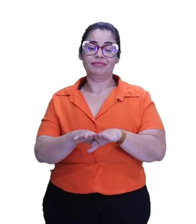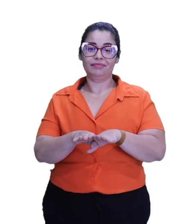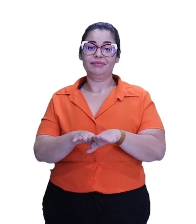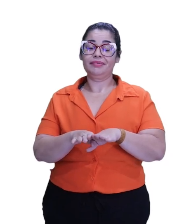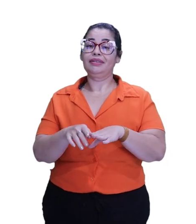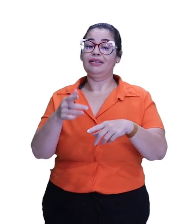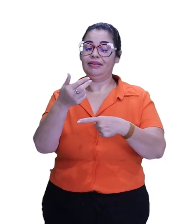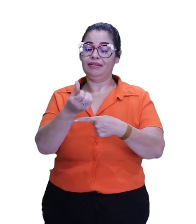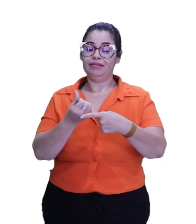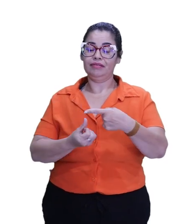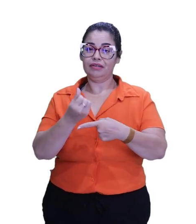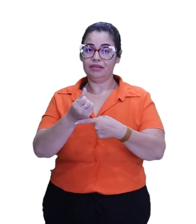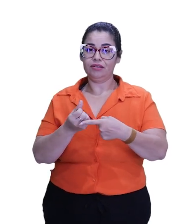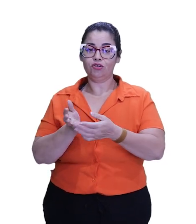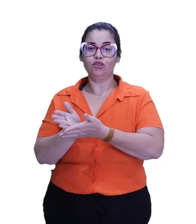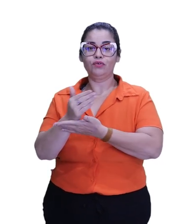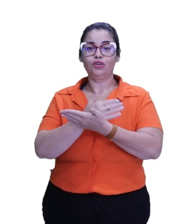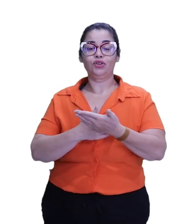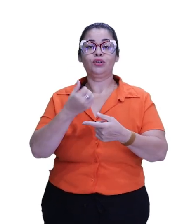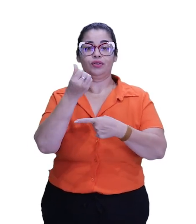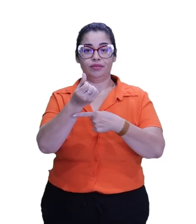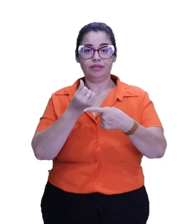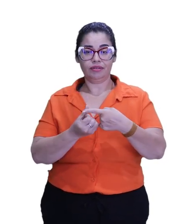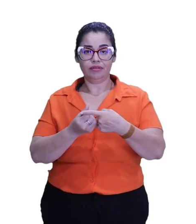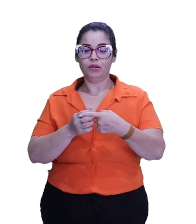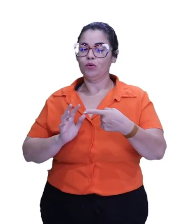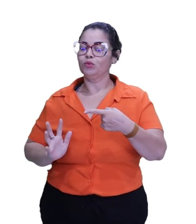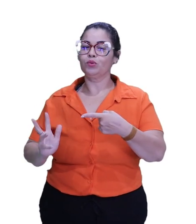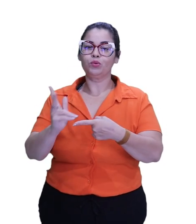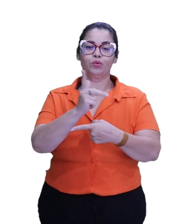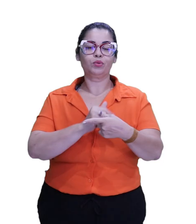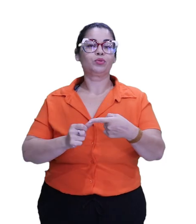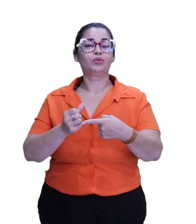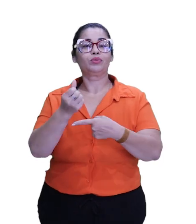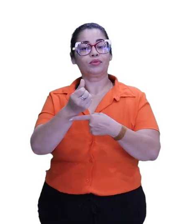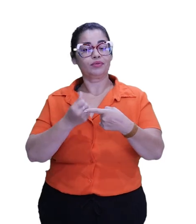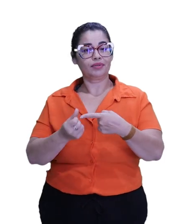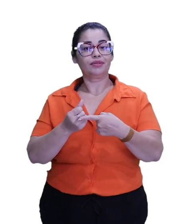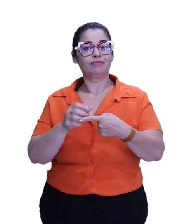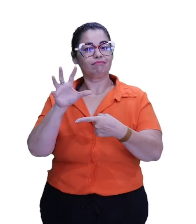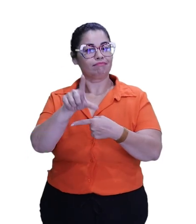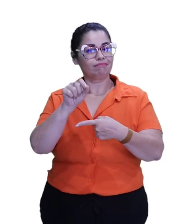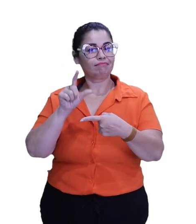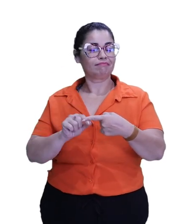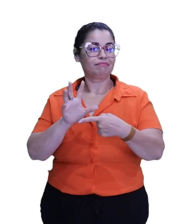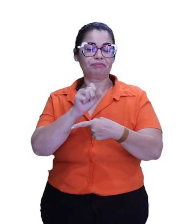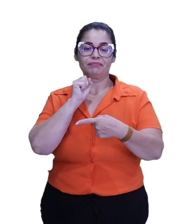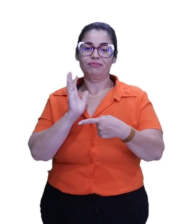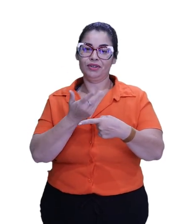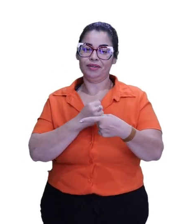6. Significa que algo foi dividido em 6 partes iguais e todas as 6 partes